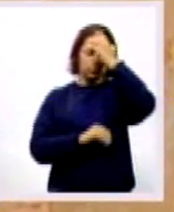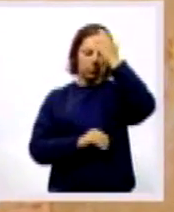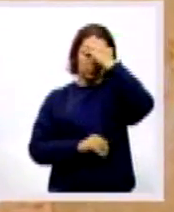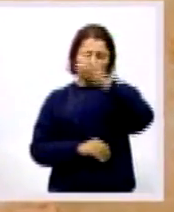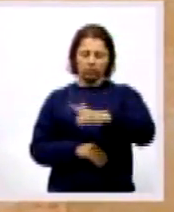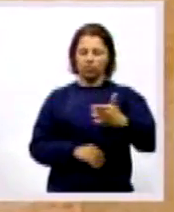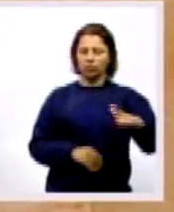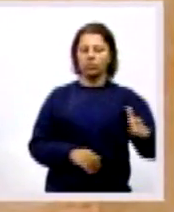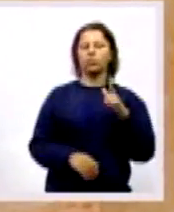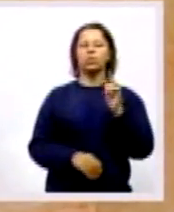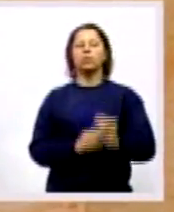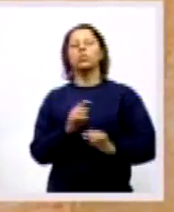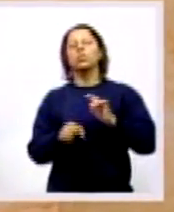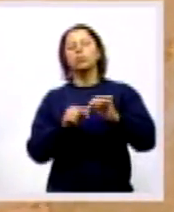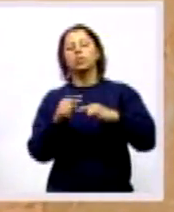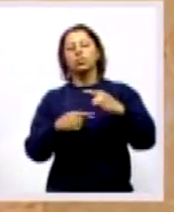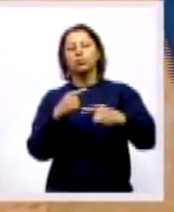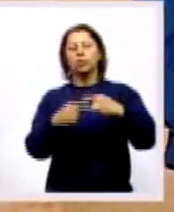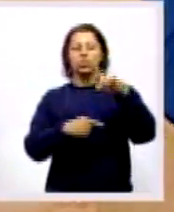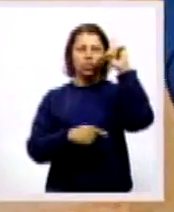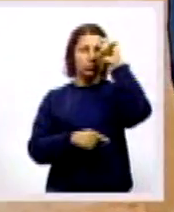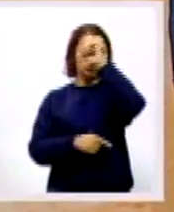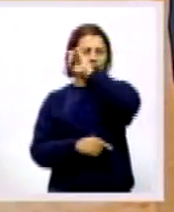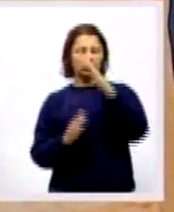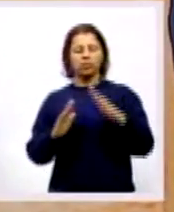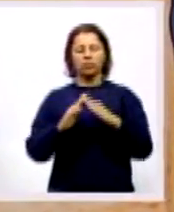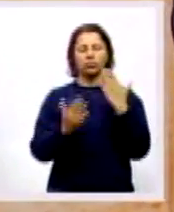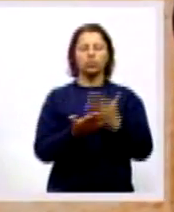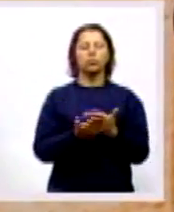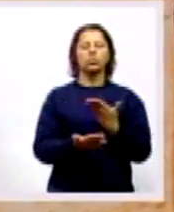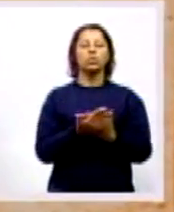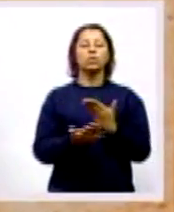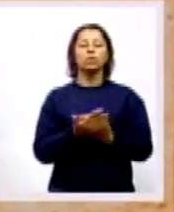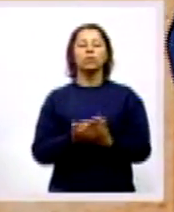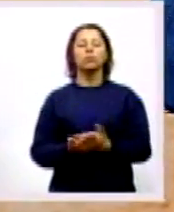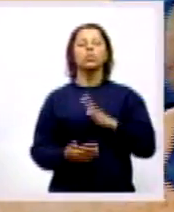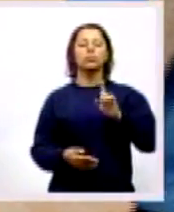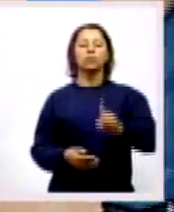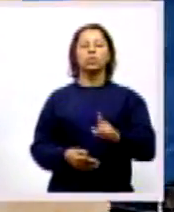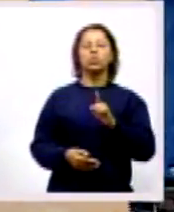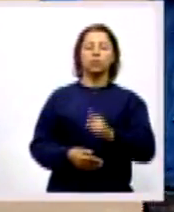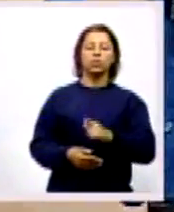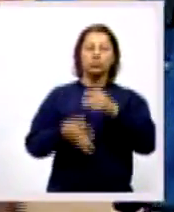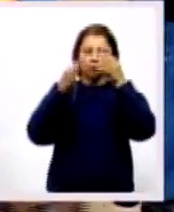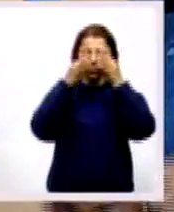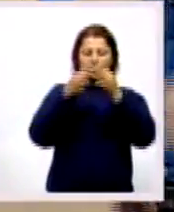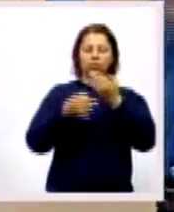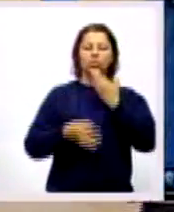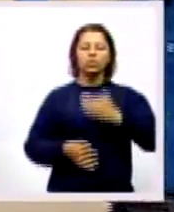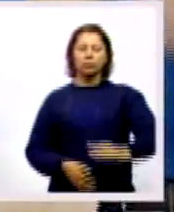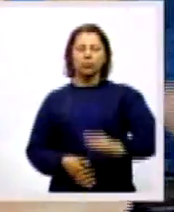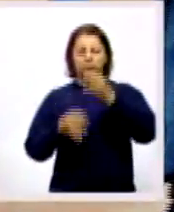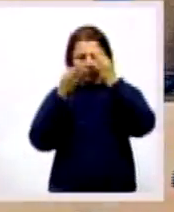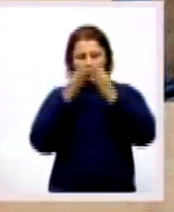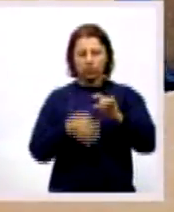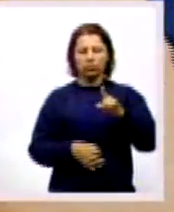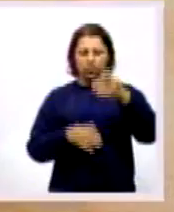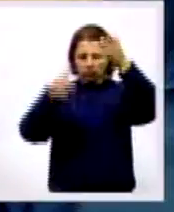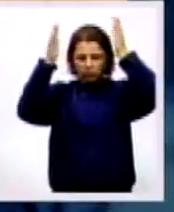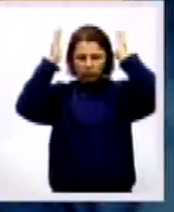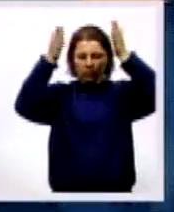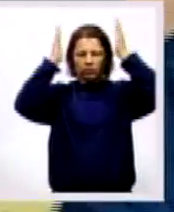nele, que vai dificultá-lo depois na escola. Quando você escuta, por exemplo, quando você é uma criança, se escuta que você é